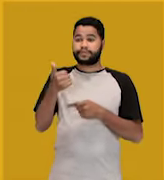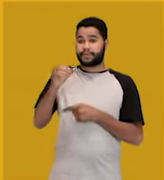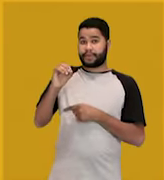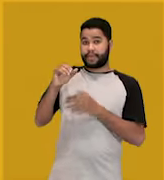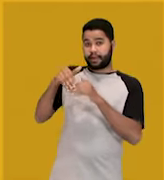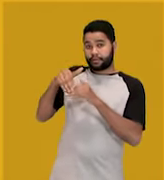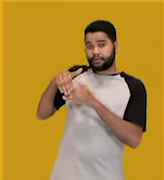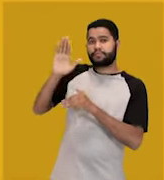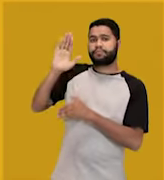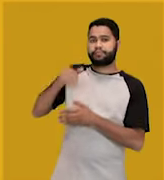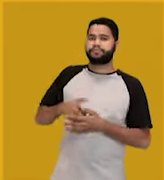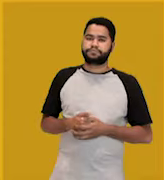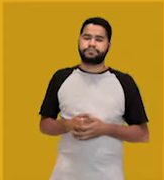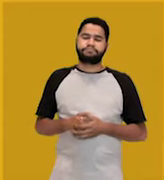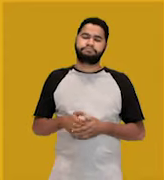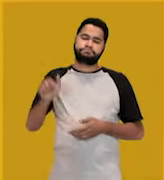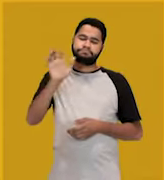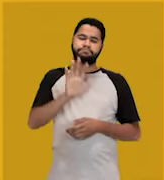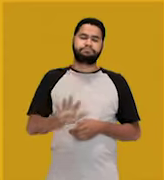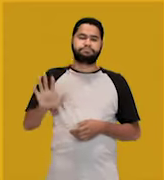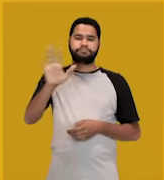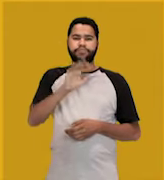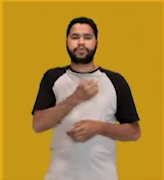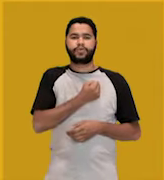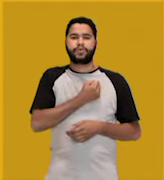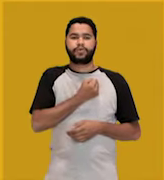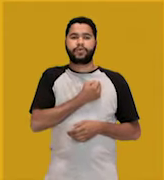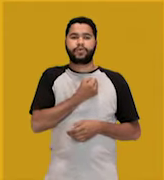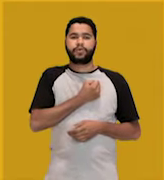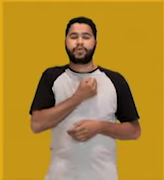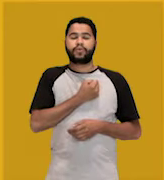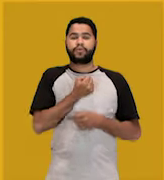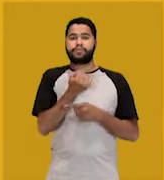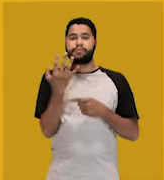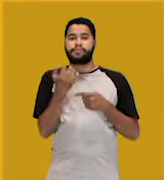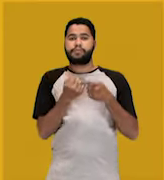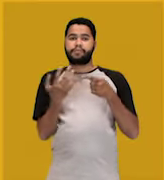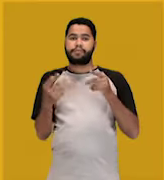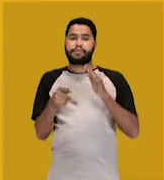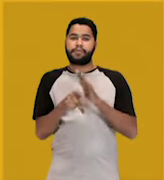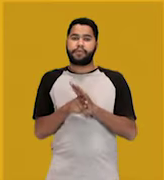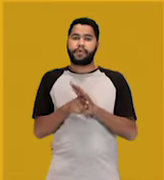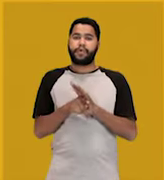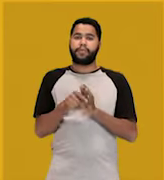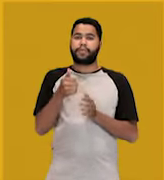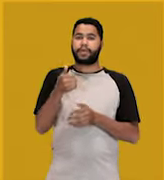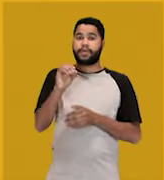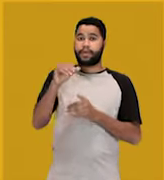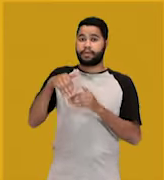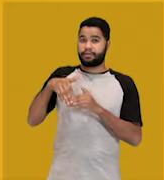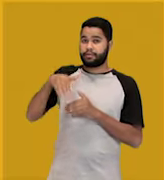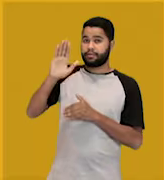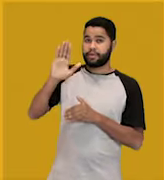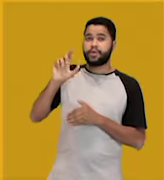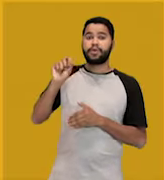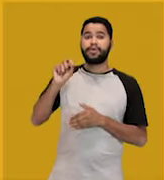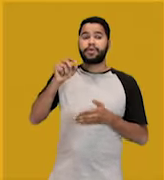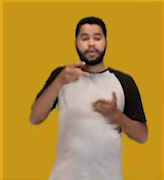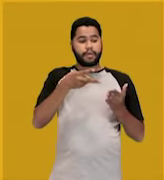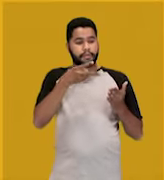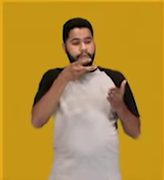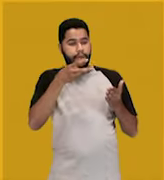para cima. Em geral, os números fracionários com denominadores de 10 para cima são